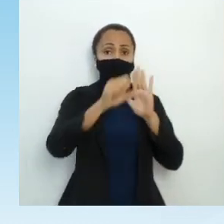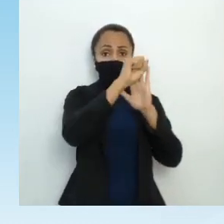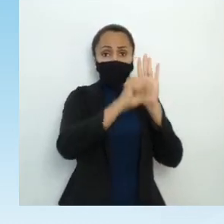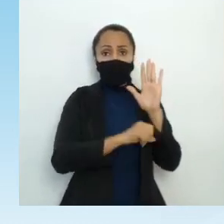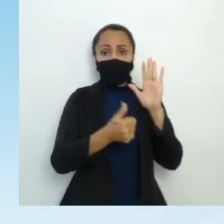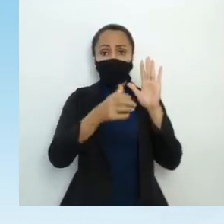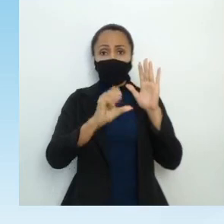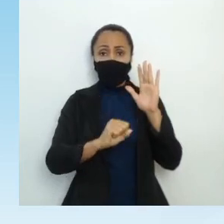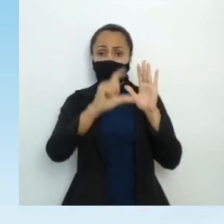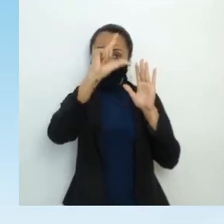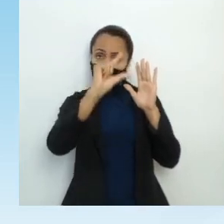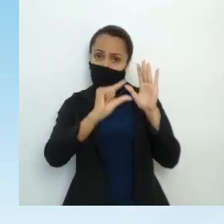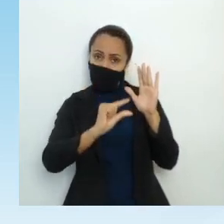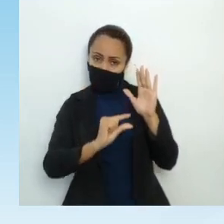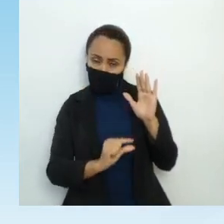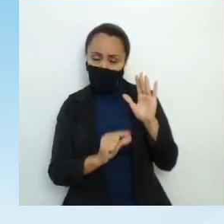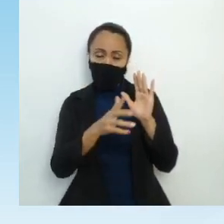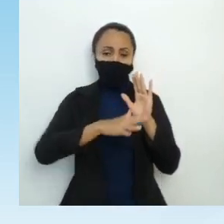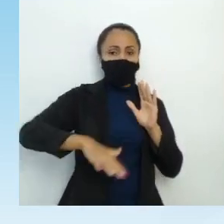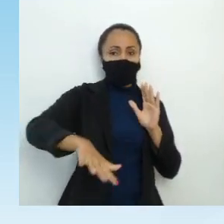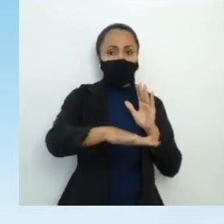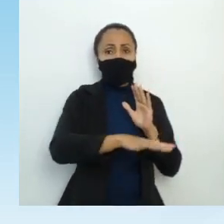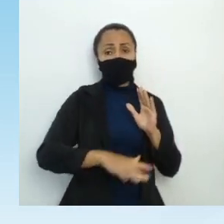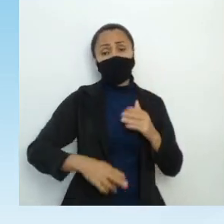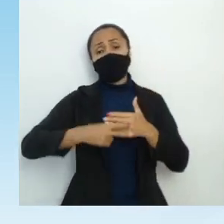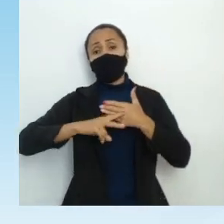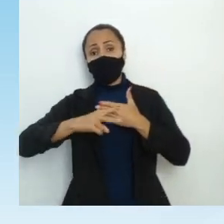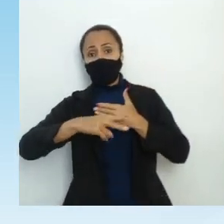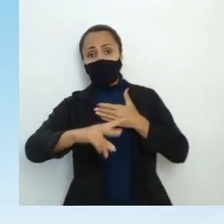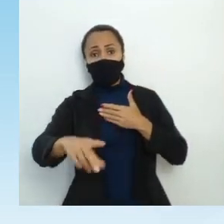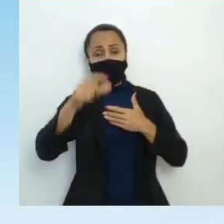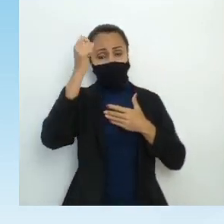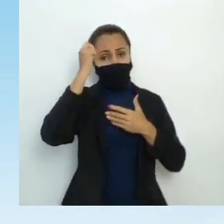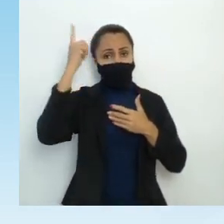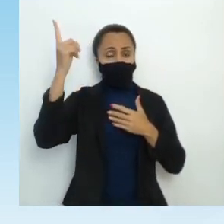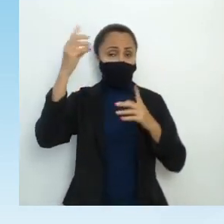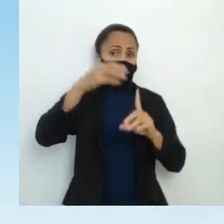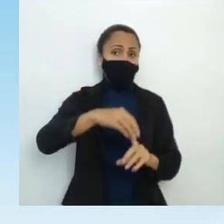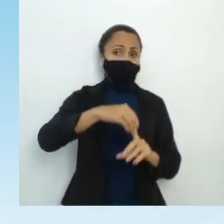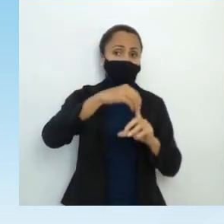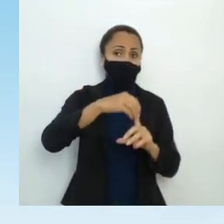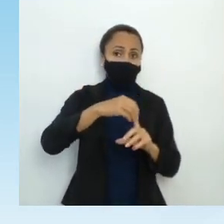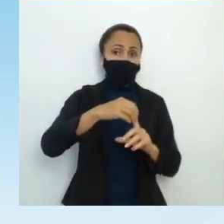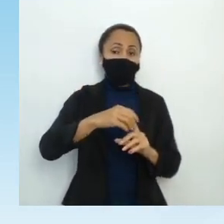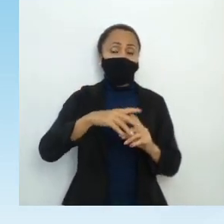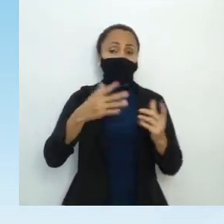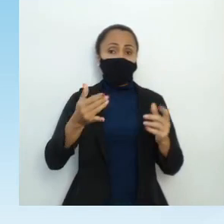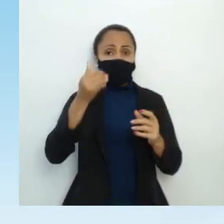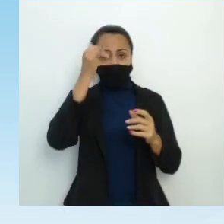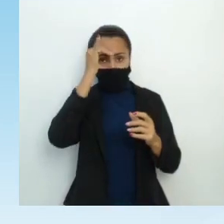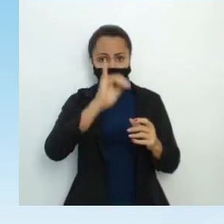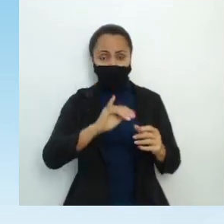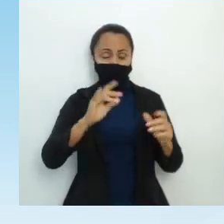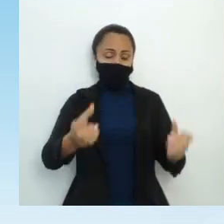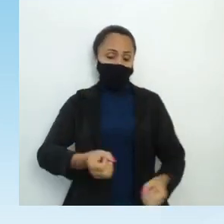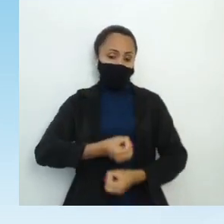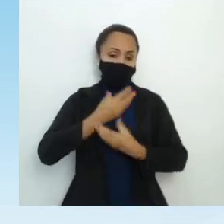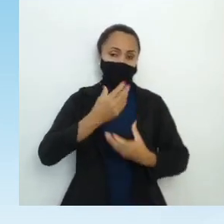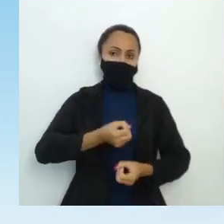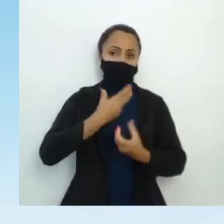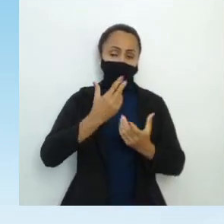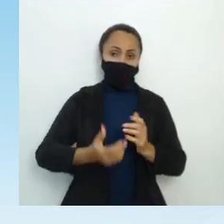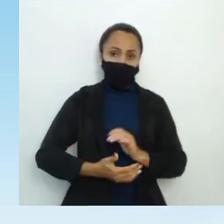menos esses terão espaço e, consequentemente, a ideia do absolutismo será combatida de forma muito expressiva.